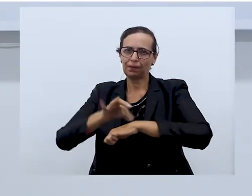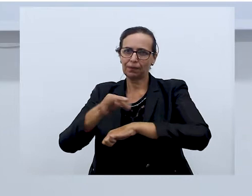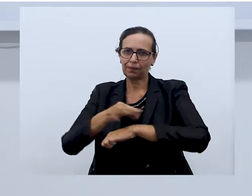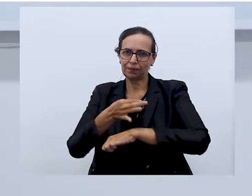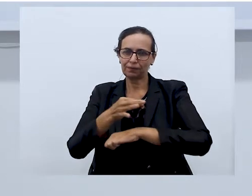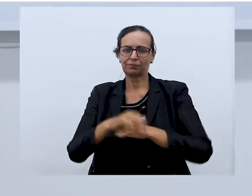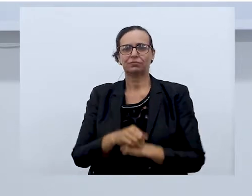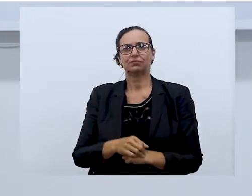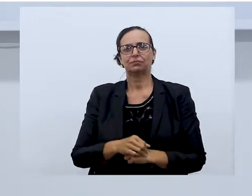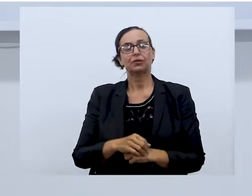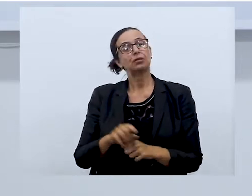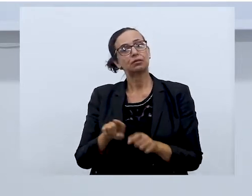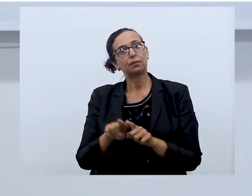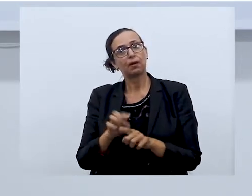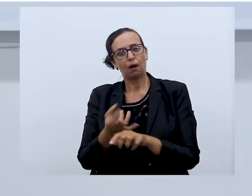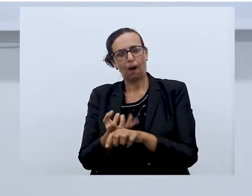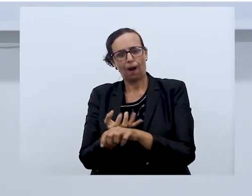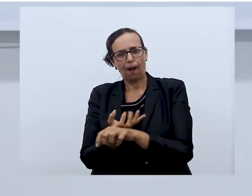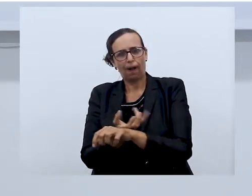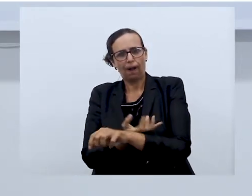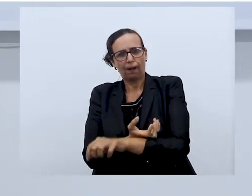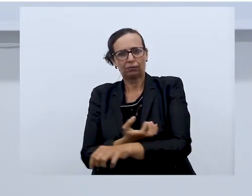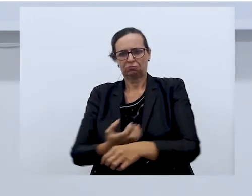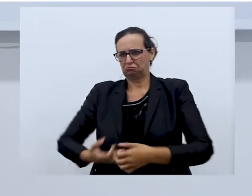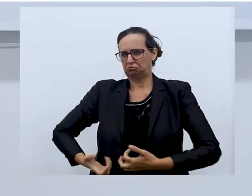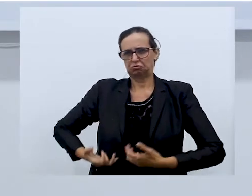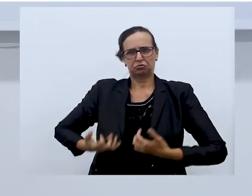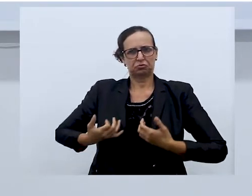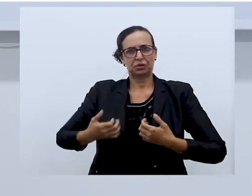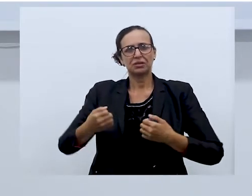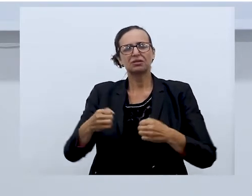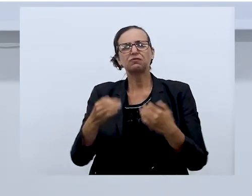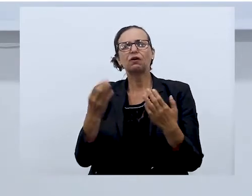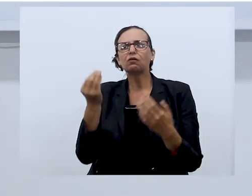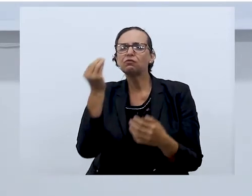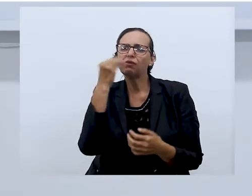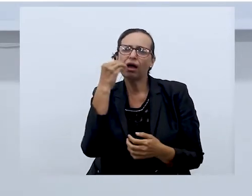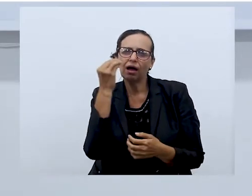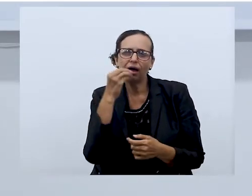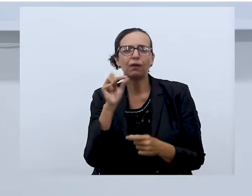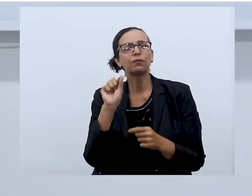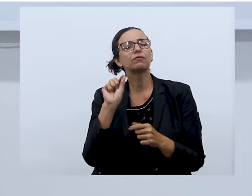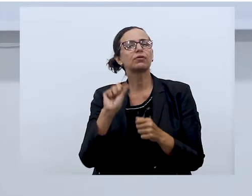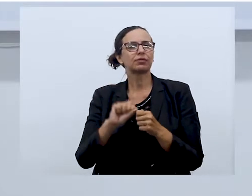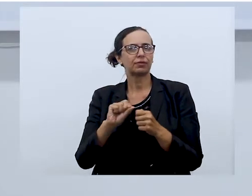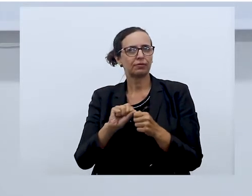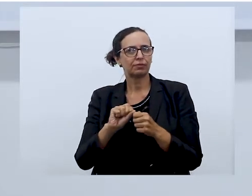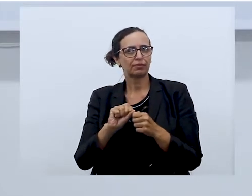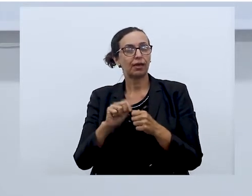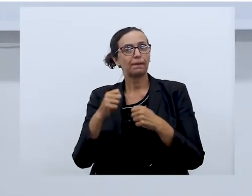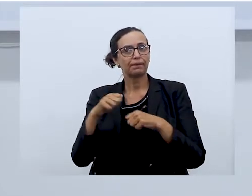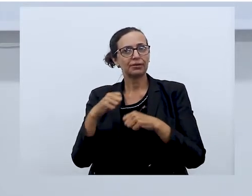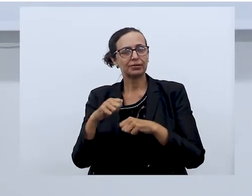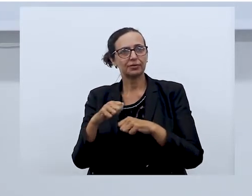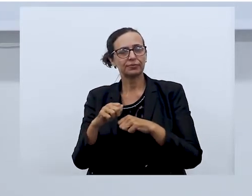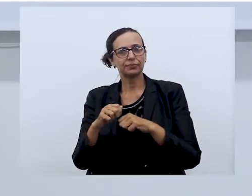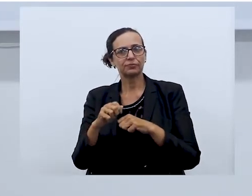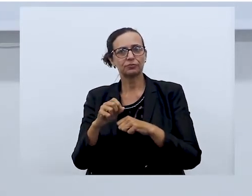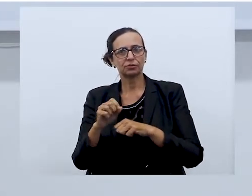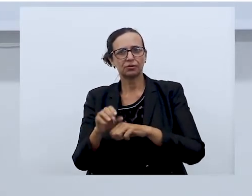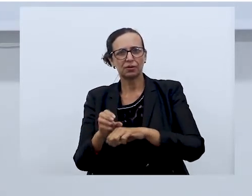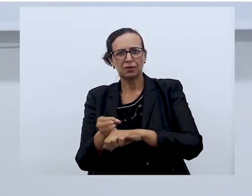haja necessidade de dar pontos. Queimaduras. No caso de queimaduras mais leves, o que deve ser